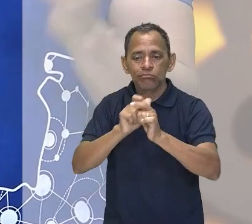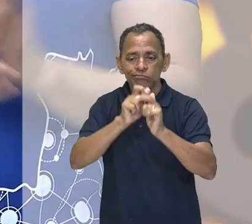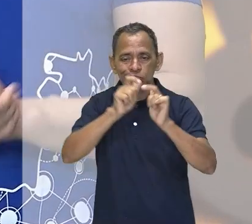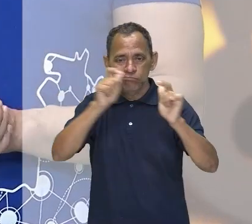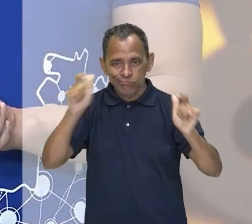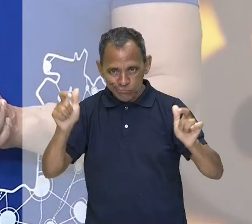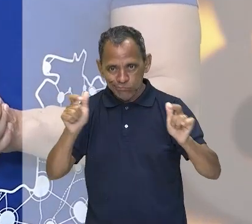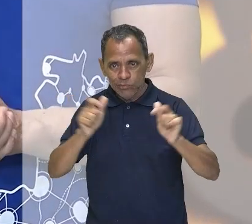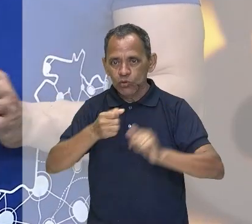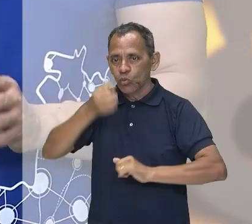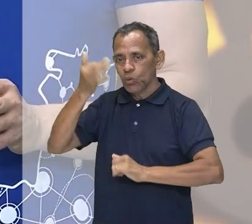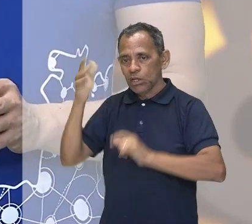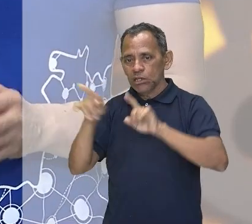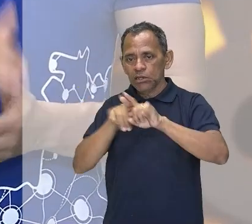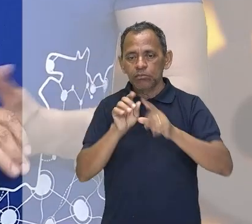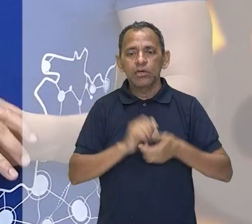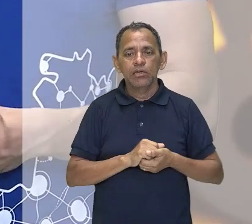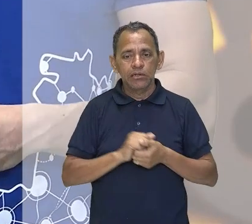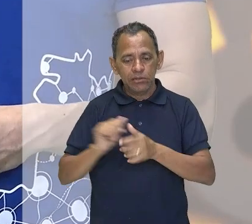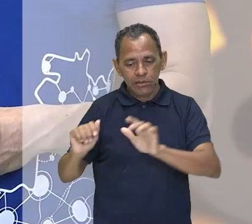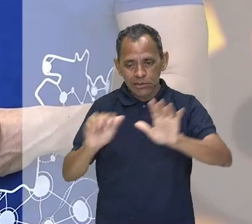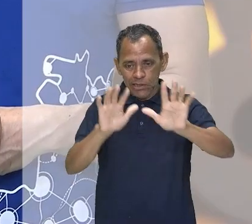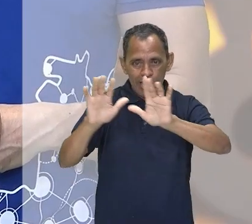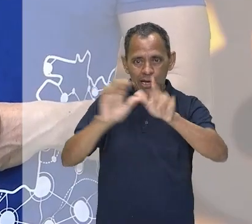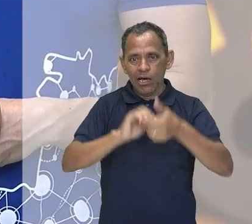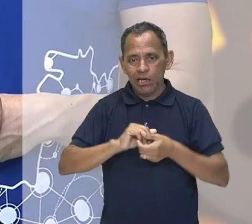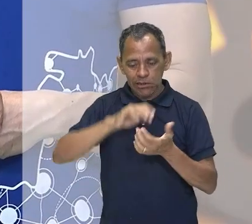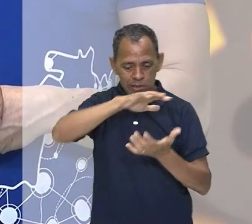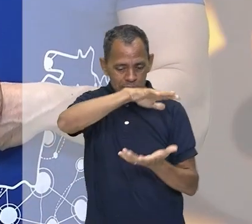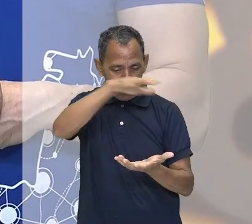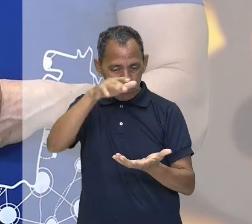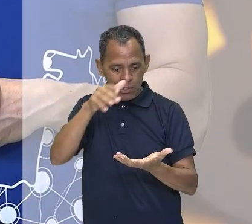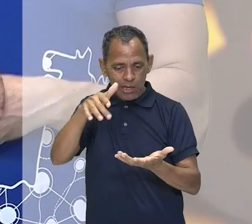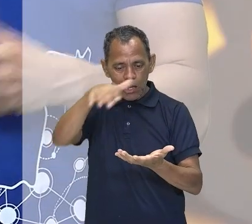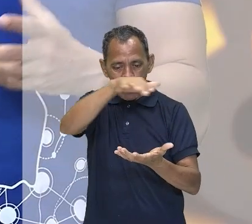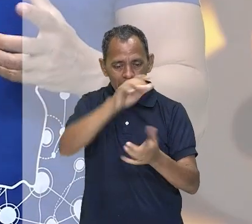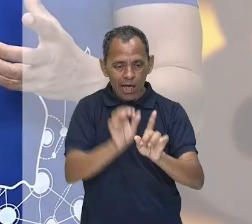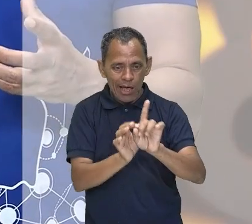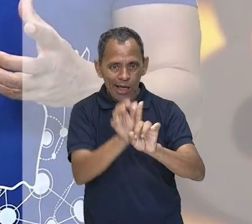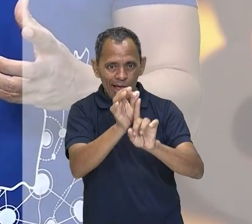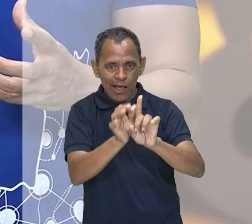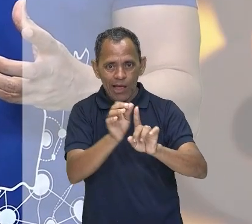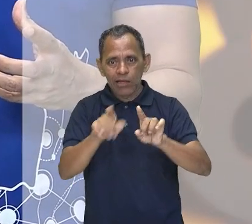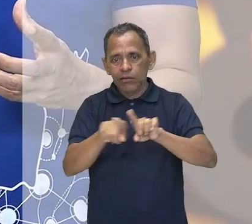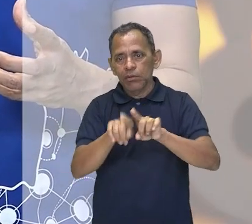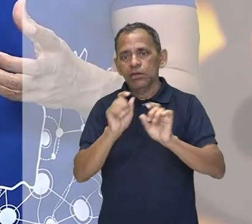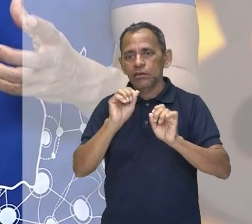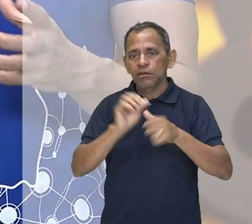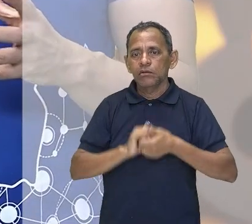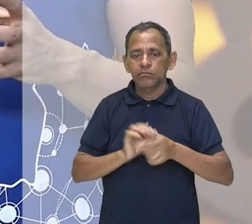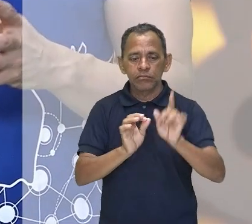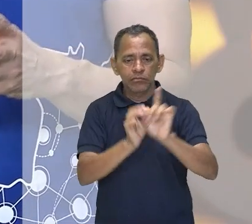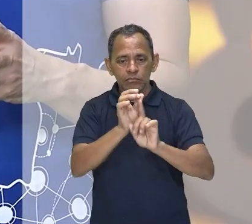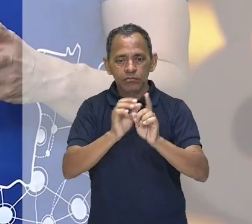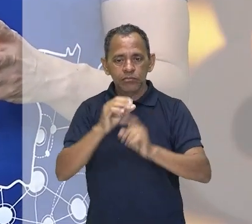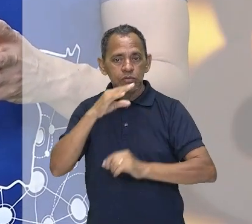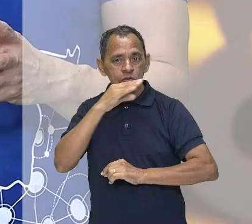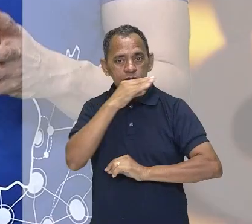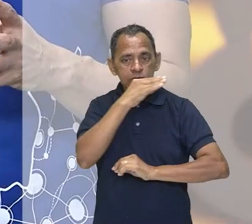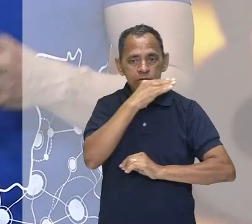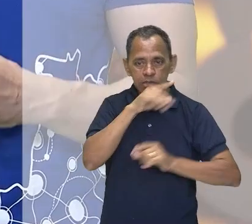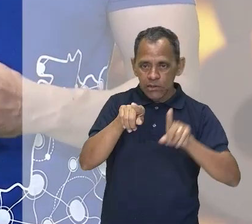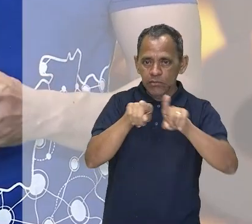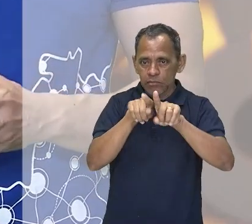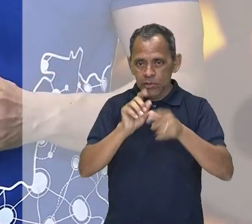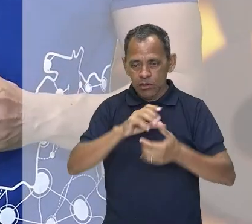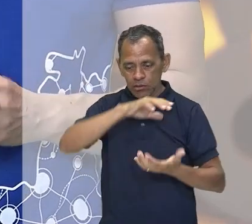efeito estufa na camada de ozônio. Tem um vídeo que explica bem aqui o que é o aquecimento global, a relação com as mudanças